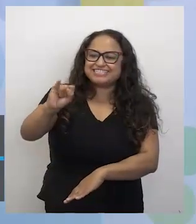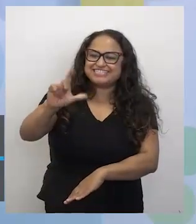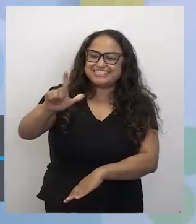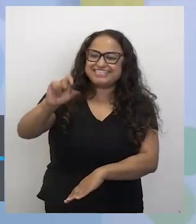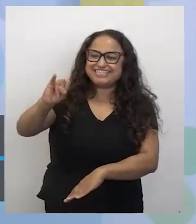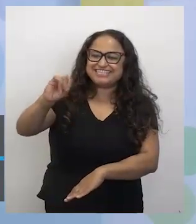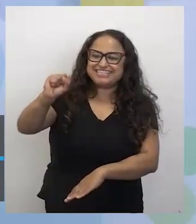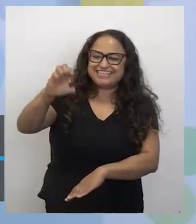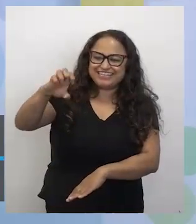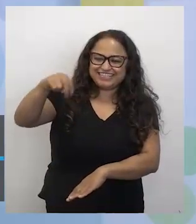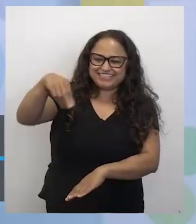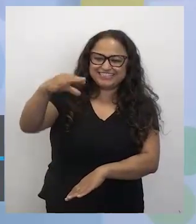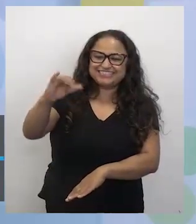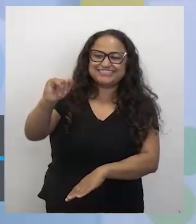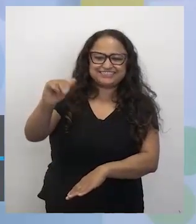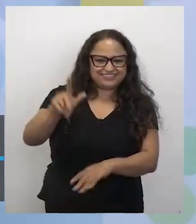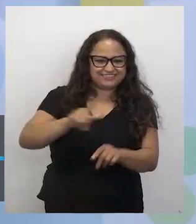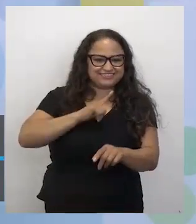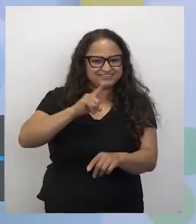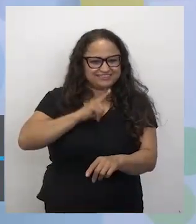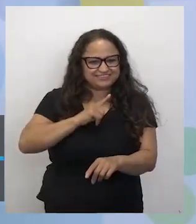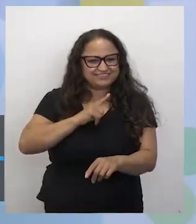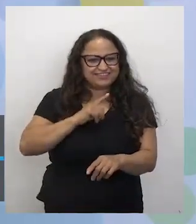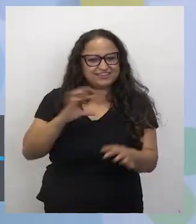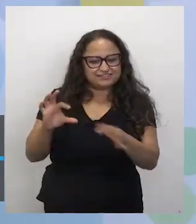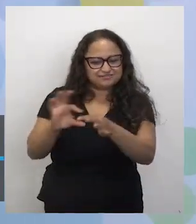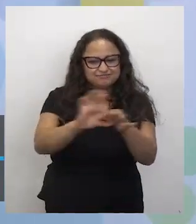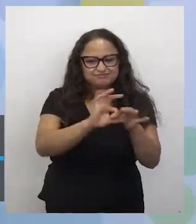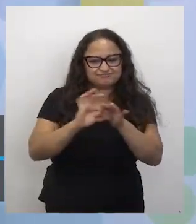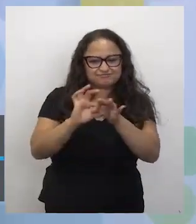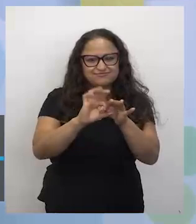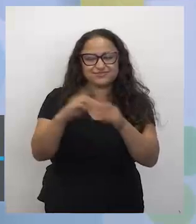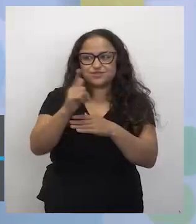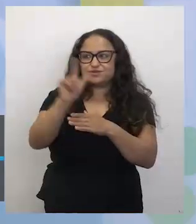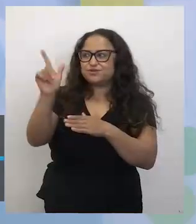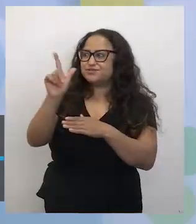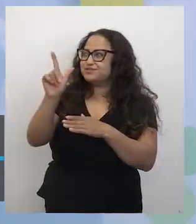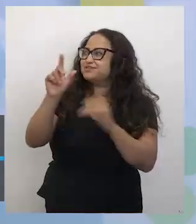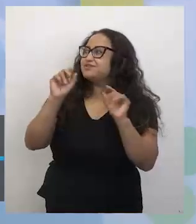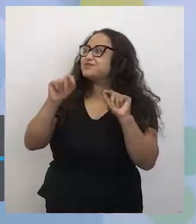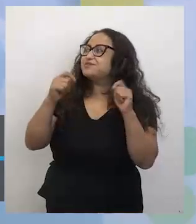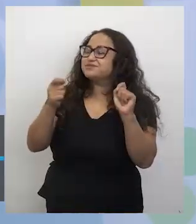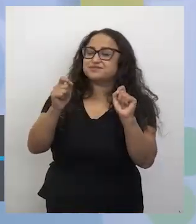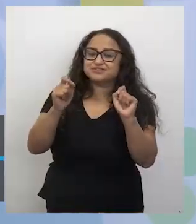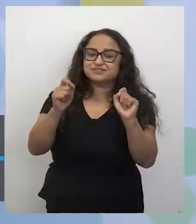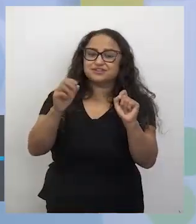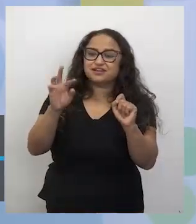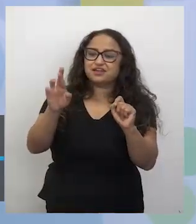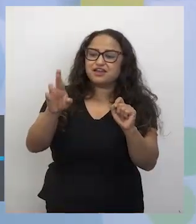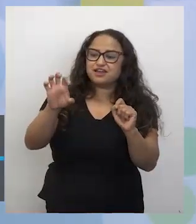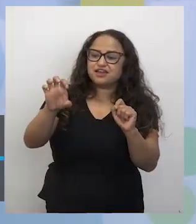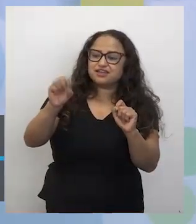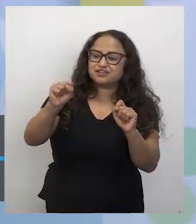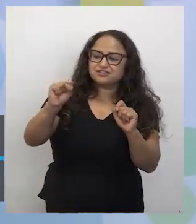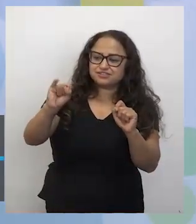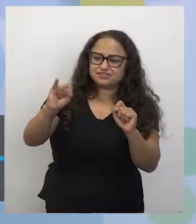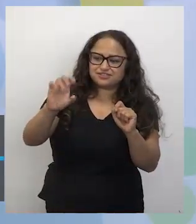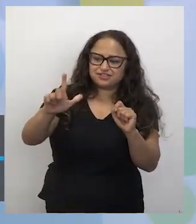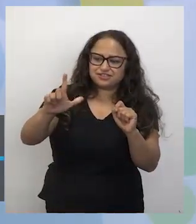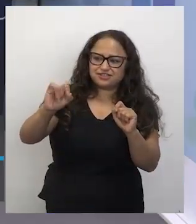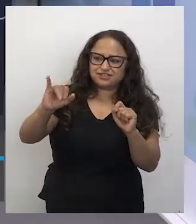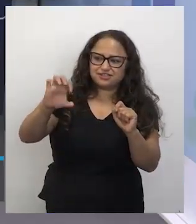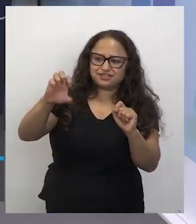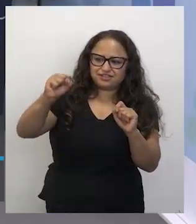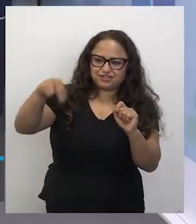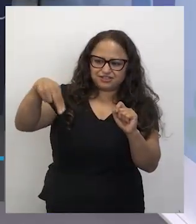na moda. Engajamento com os outros, 27%. Então, a resiliência foi aí o mais apontado por nossos estudantes, nossos professores. Então,